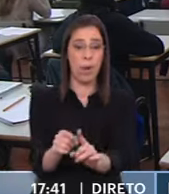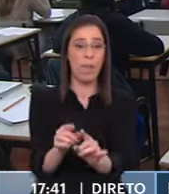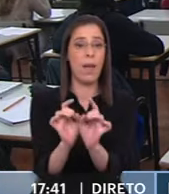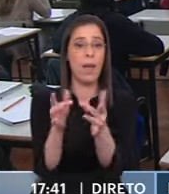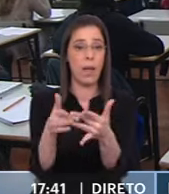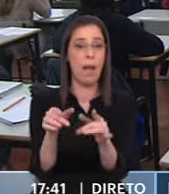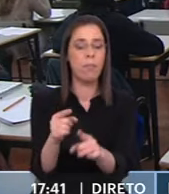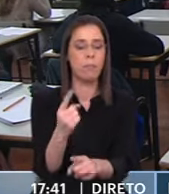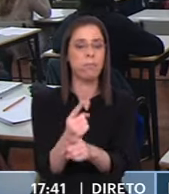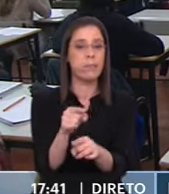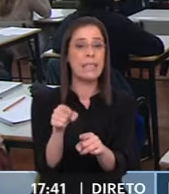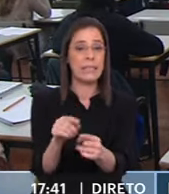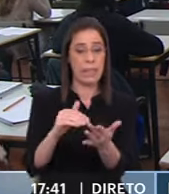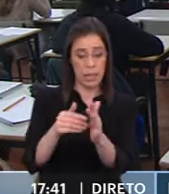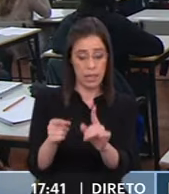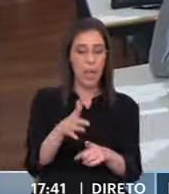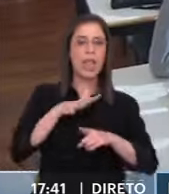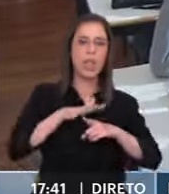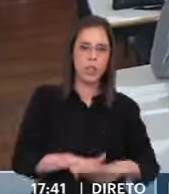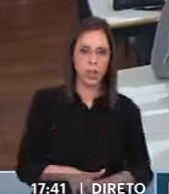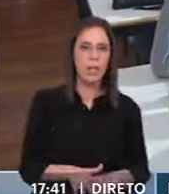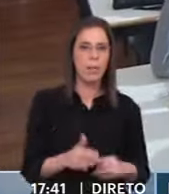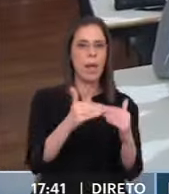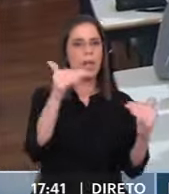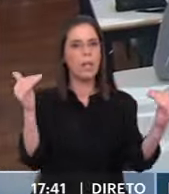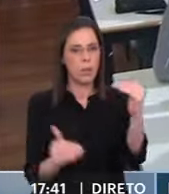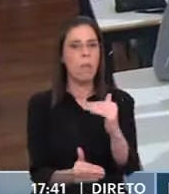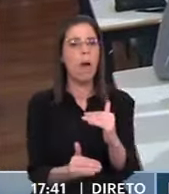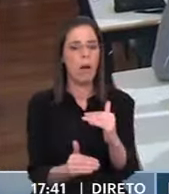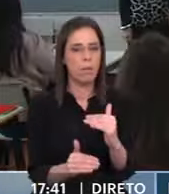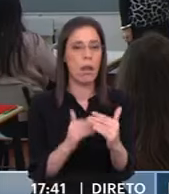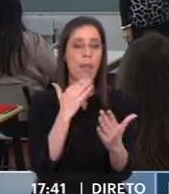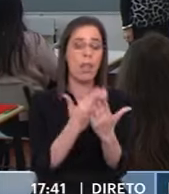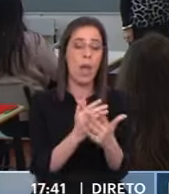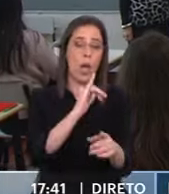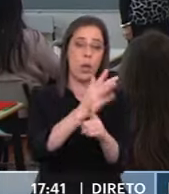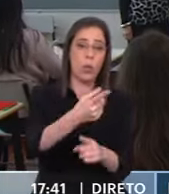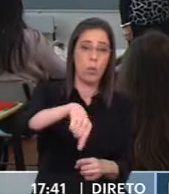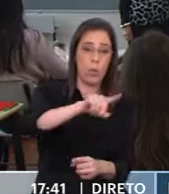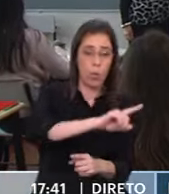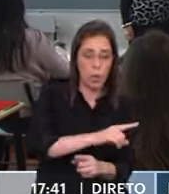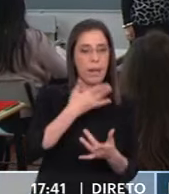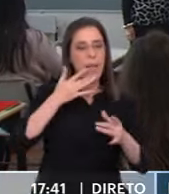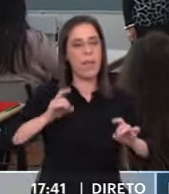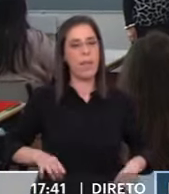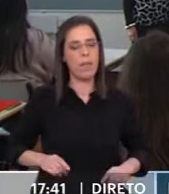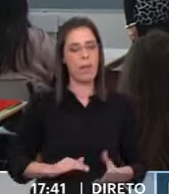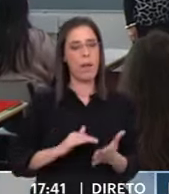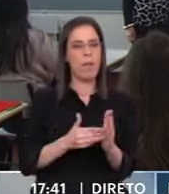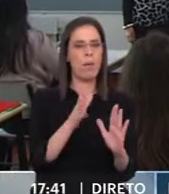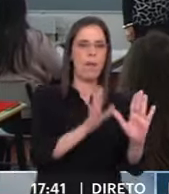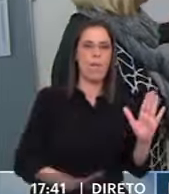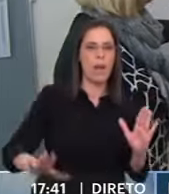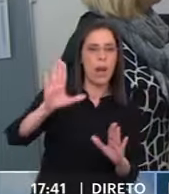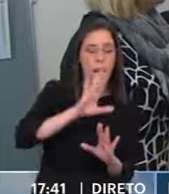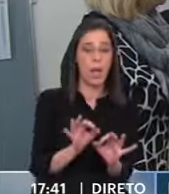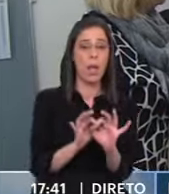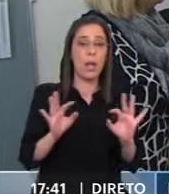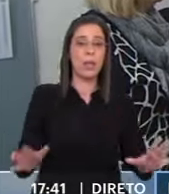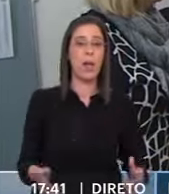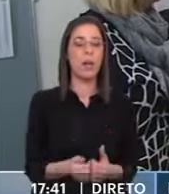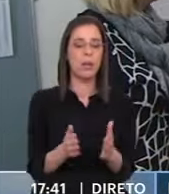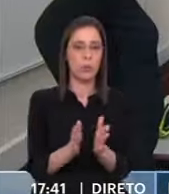digital é também um fator de discriminação e desigualdade que acresce a outros e que se deve evitar numa prova nacional, que é igual para todos